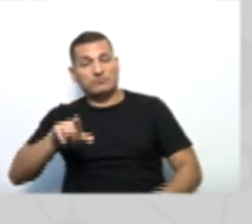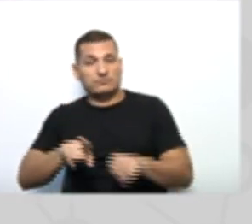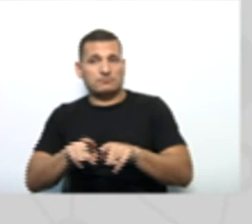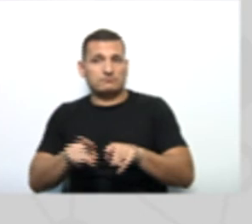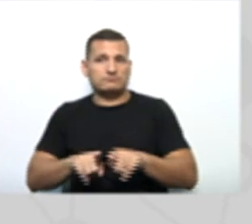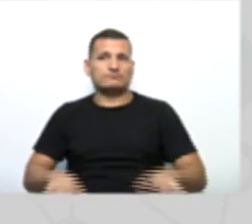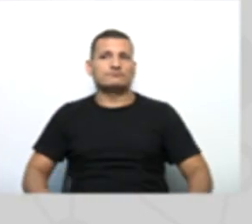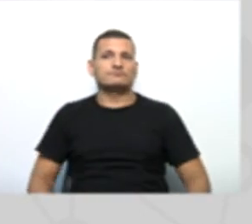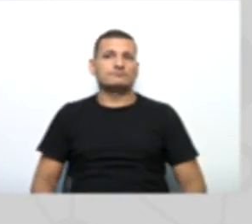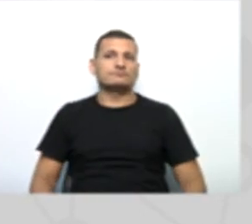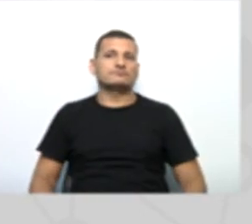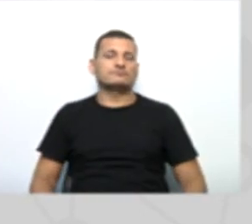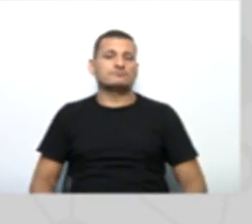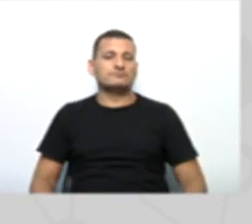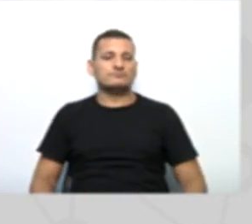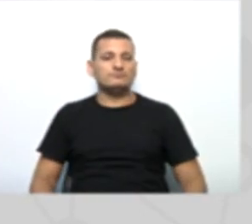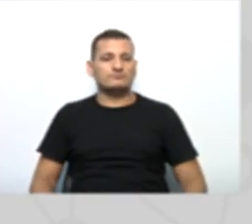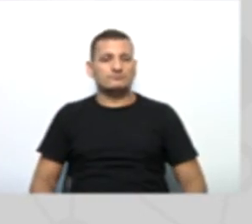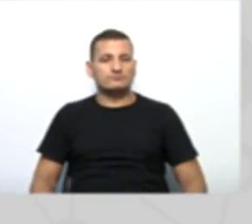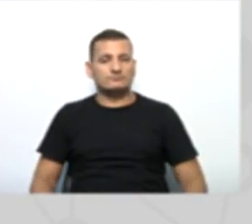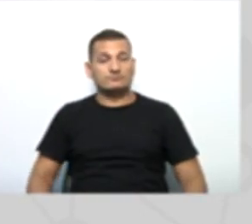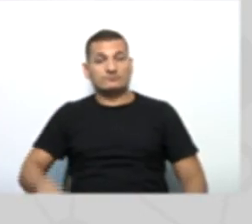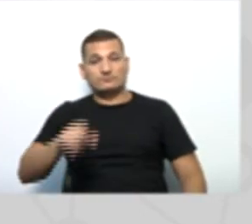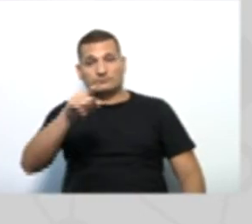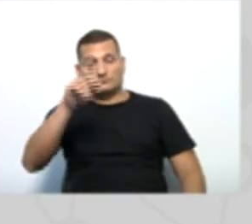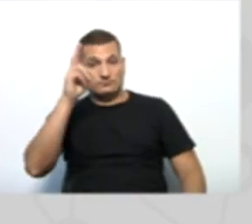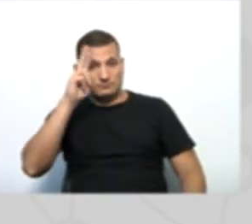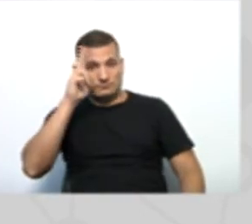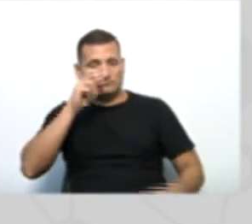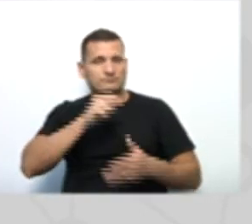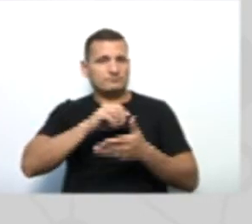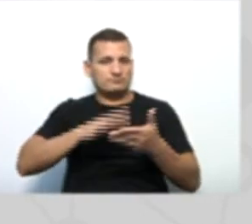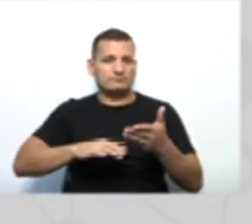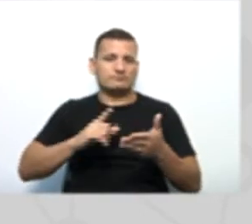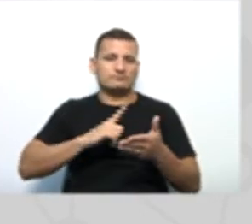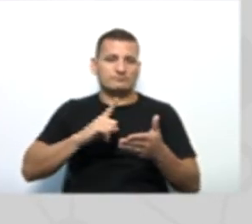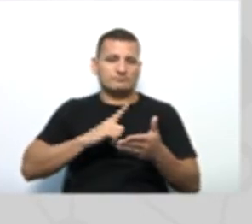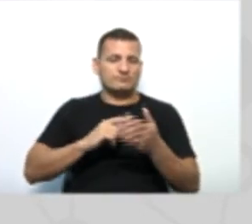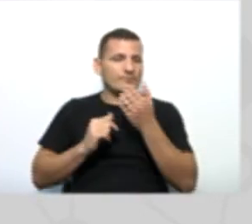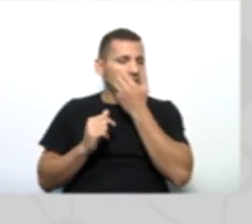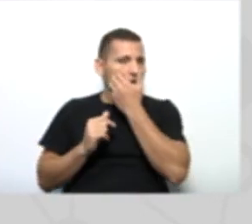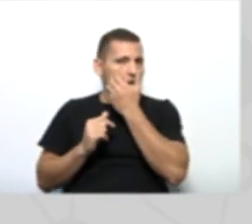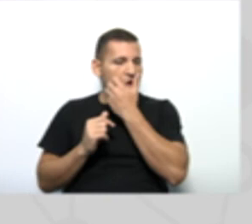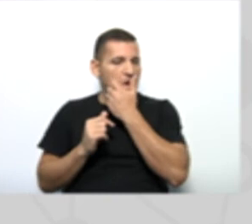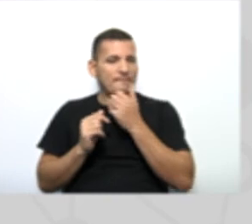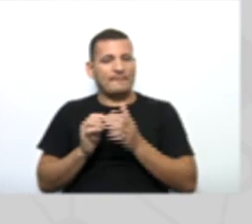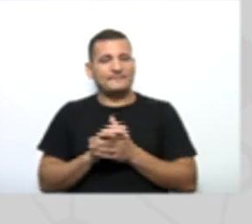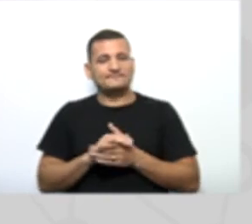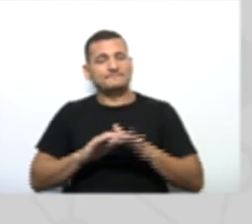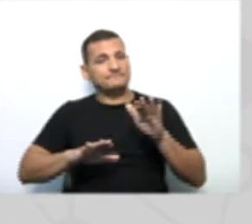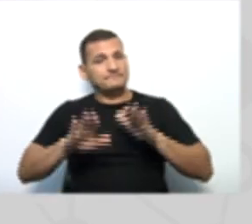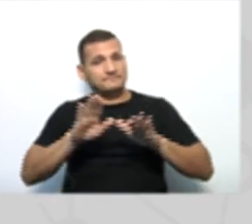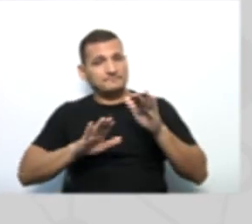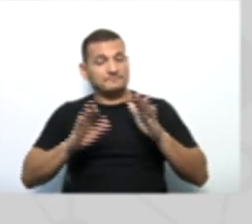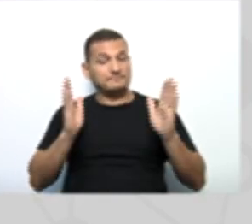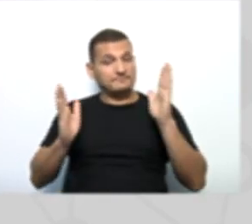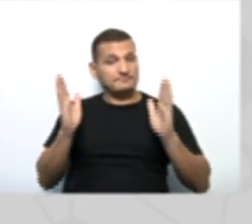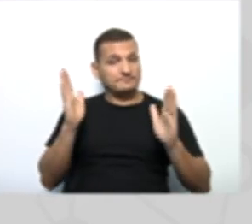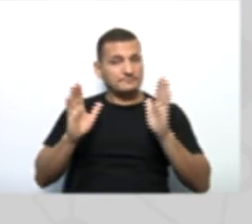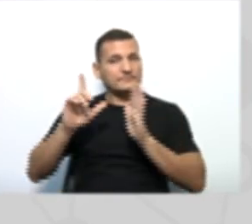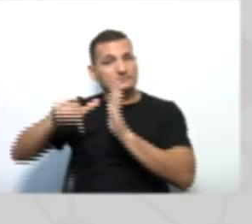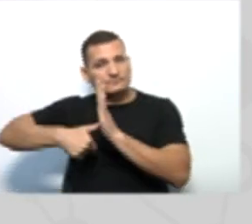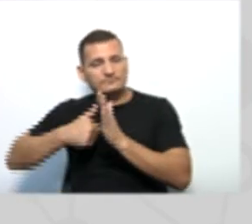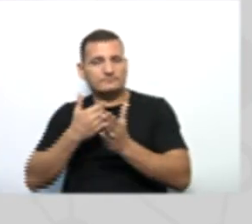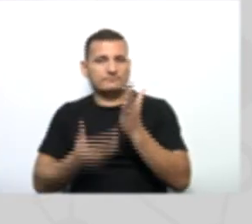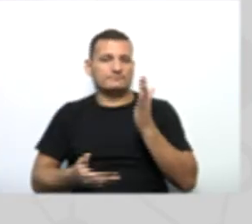É isso, professor? Pode falar aí? É isso, então, lembrando da atividade que nós temos ainda para serem cumpridas, muito cuidado para não deixar passar as datas,